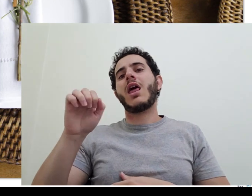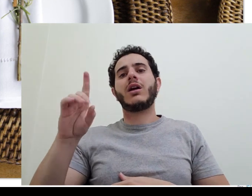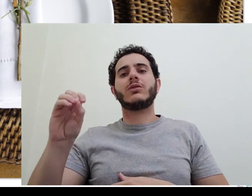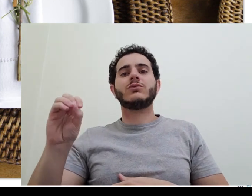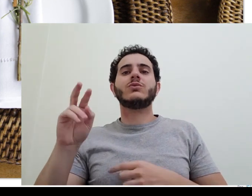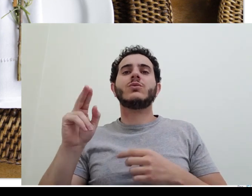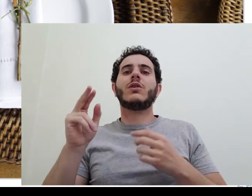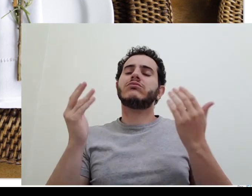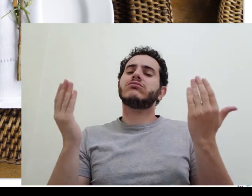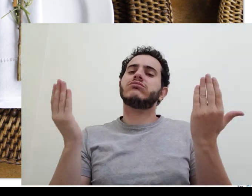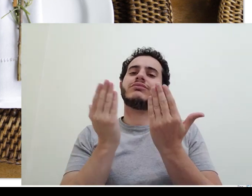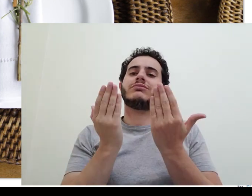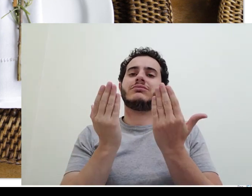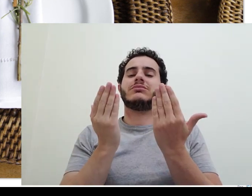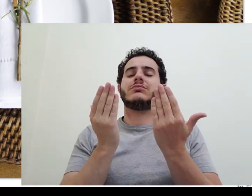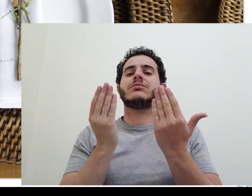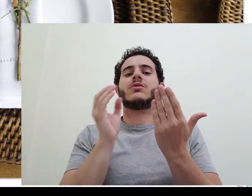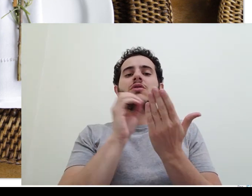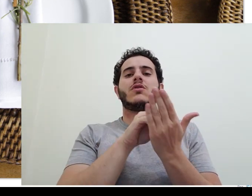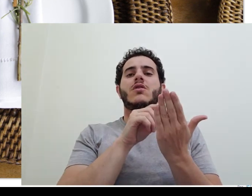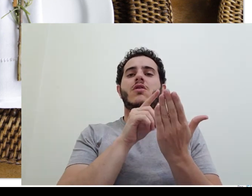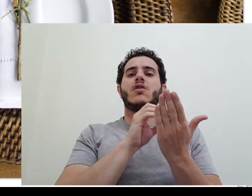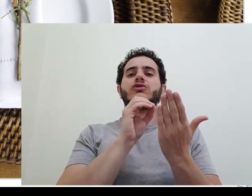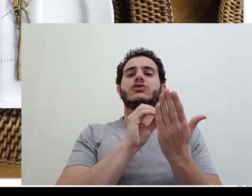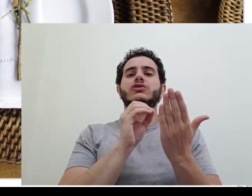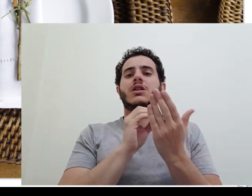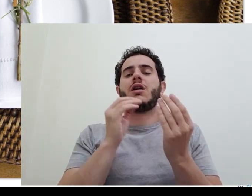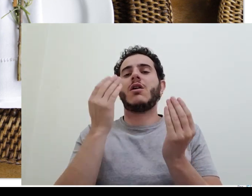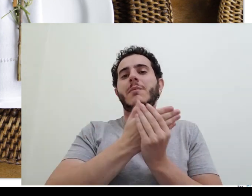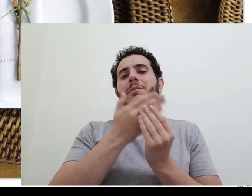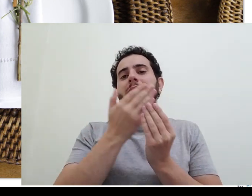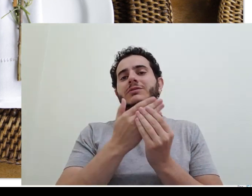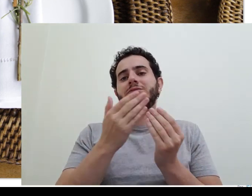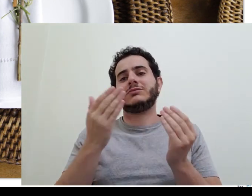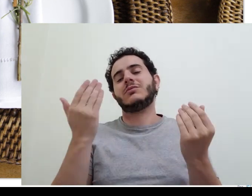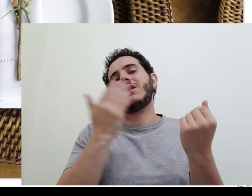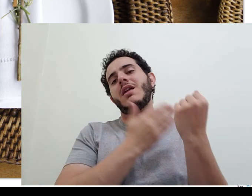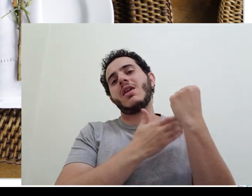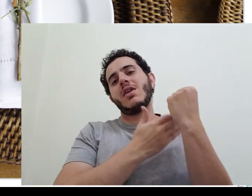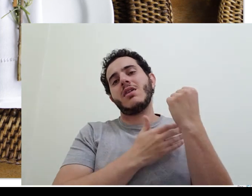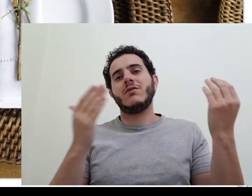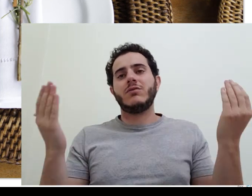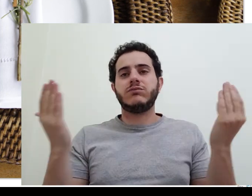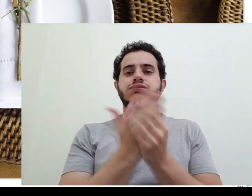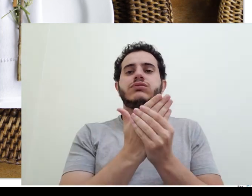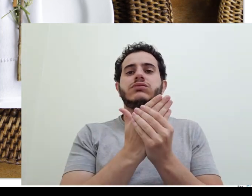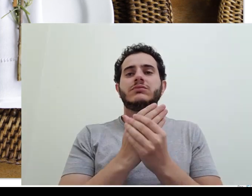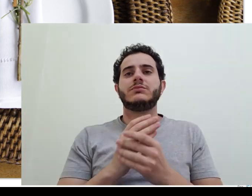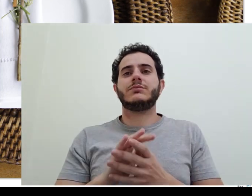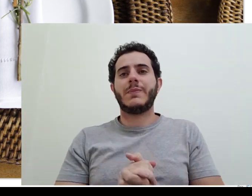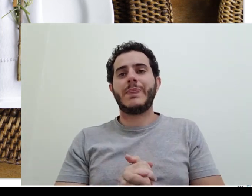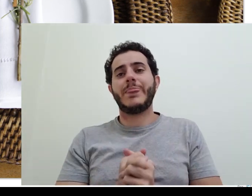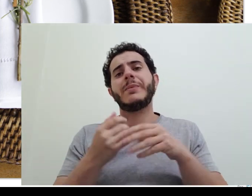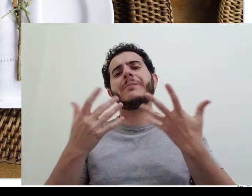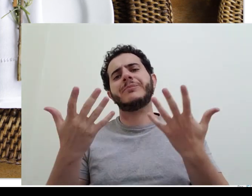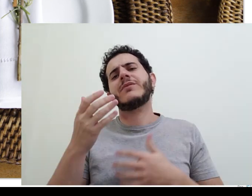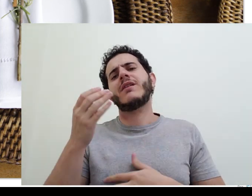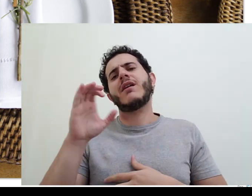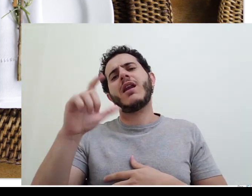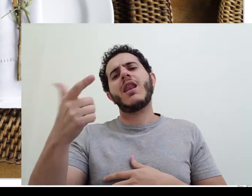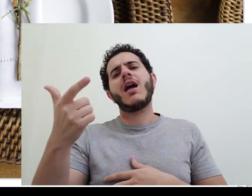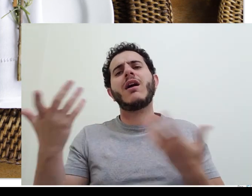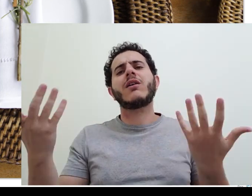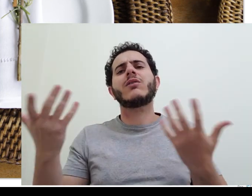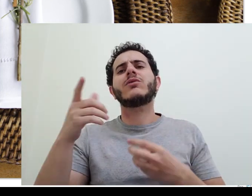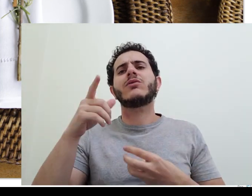arquivo que viaja, que fica arquivado lado a lado ao arquivo original. Então aqui é a grande dica, né? Salve o XMP,